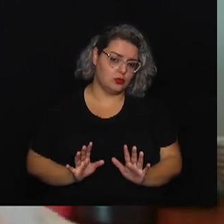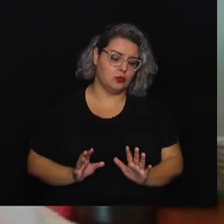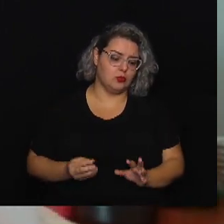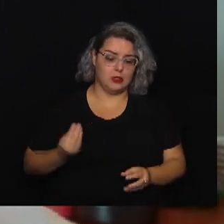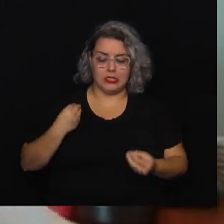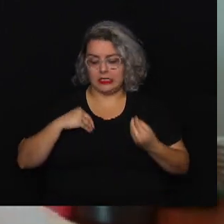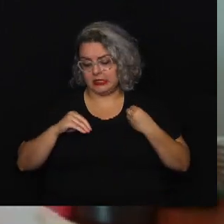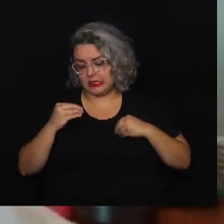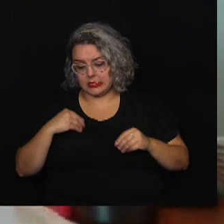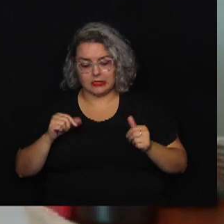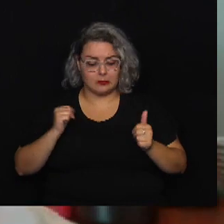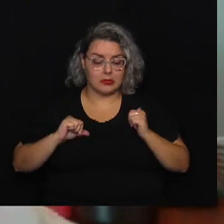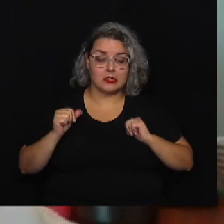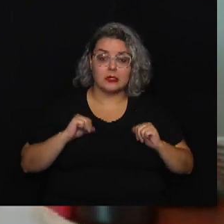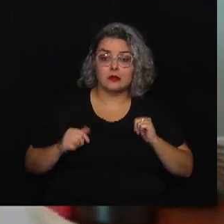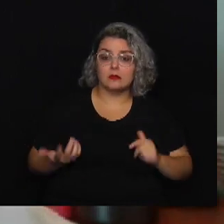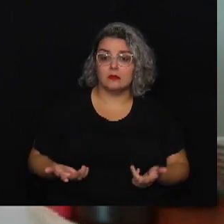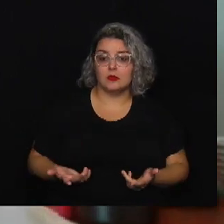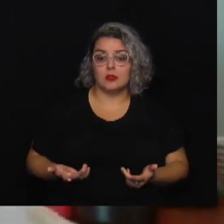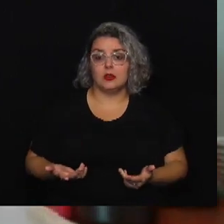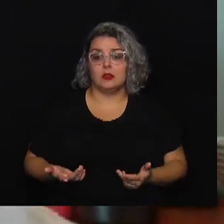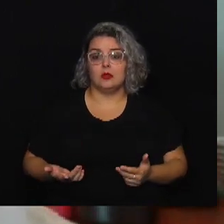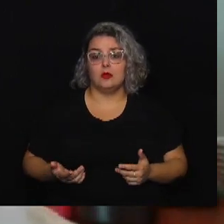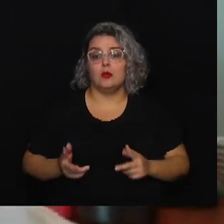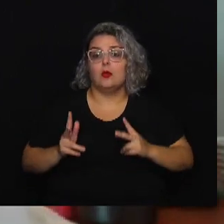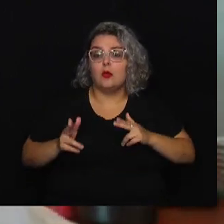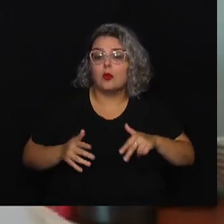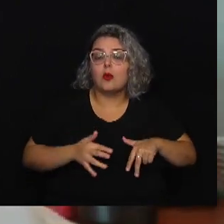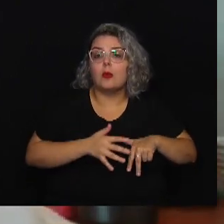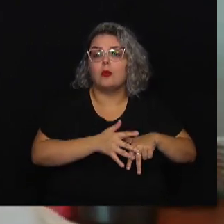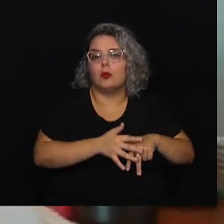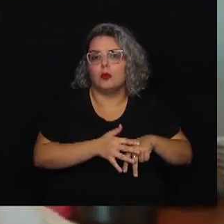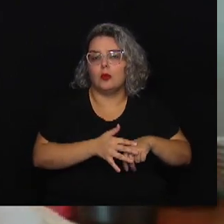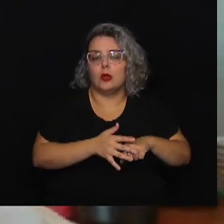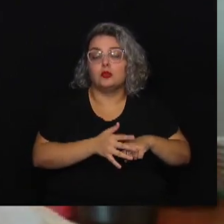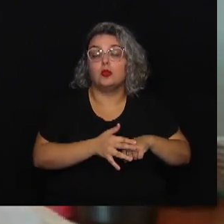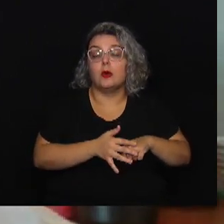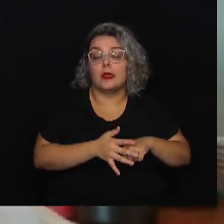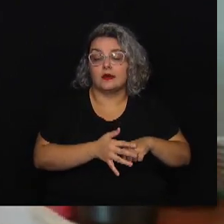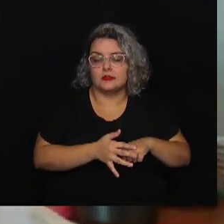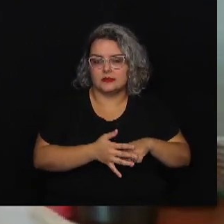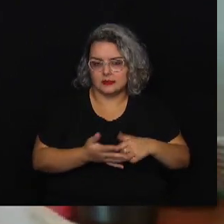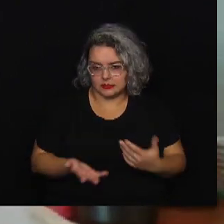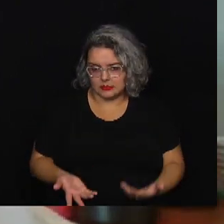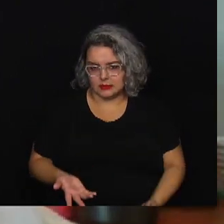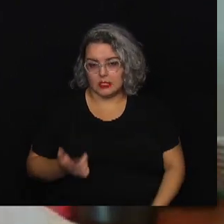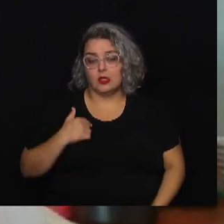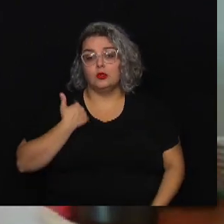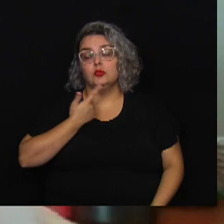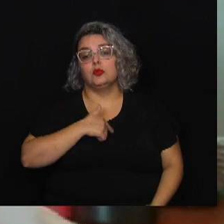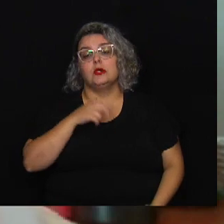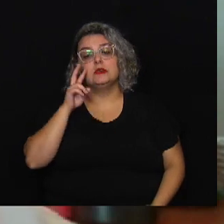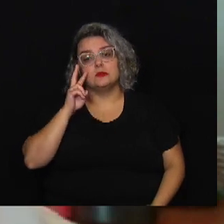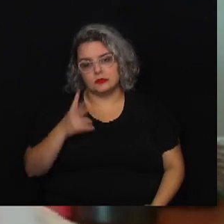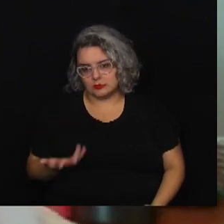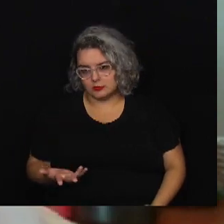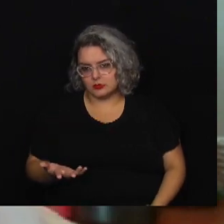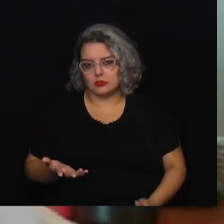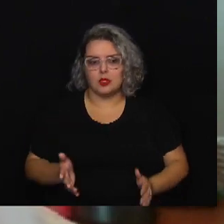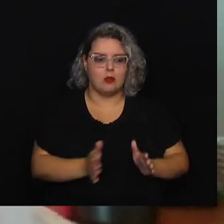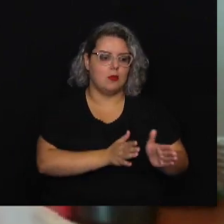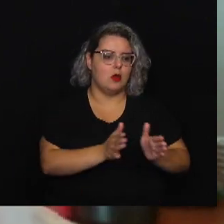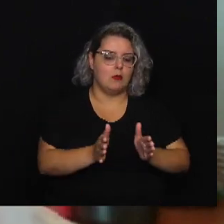depressão, ansiedade, como patologias, né? Então, a gente viu, né, situações